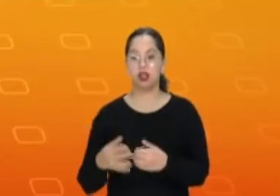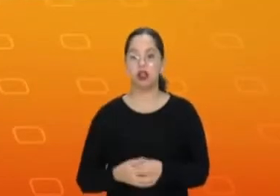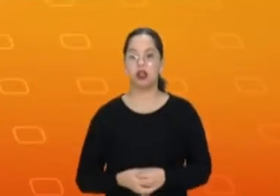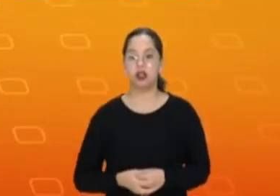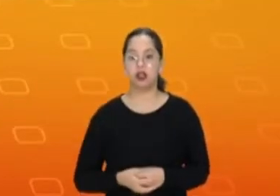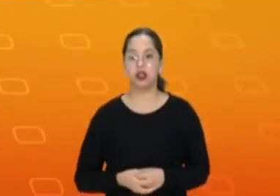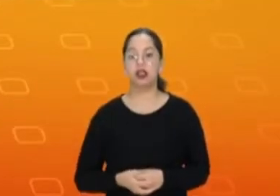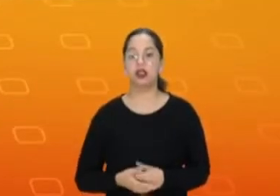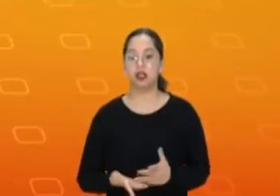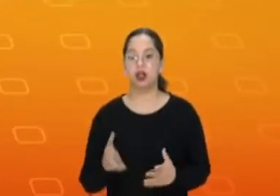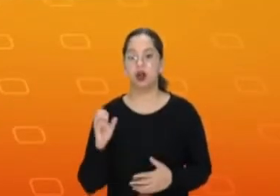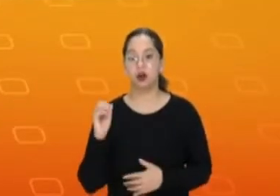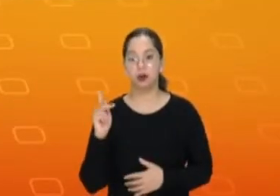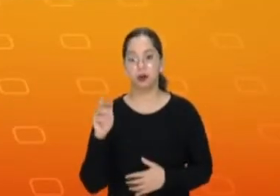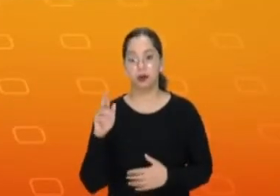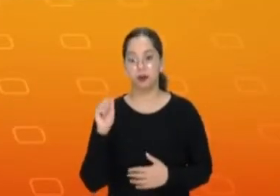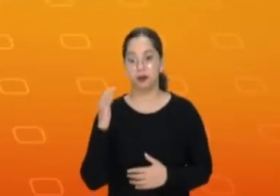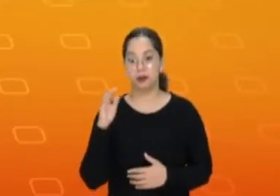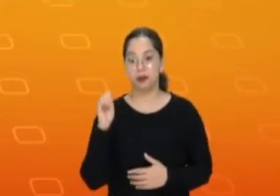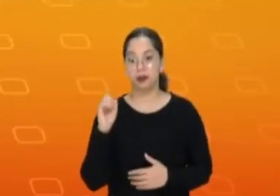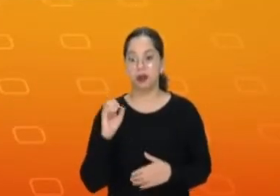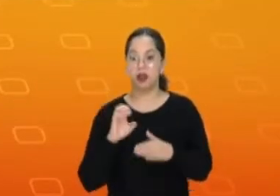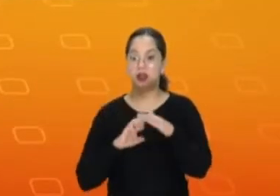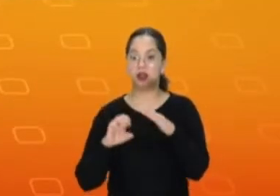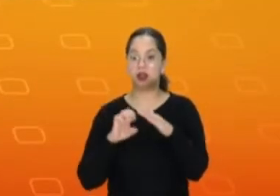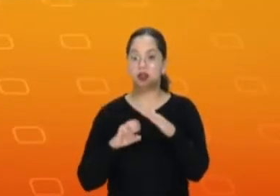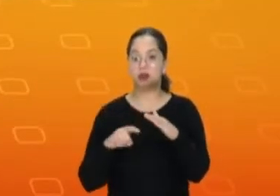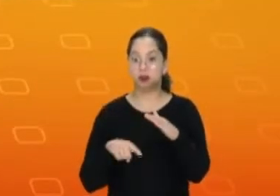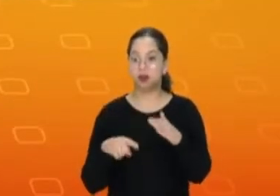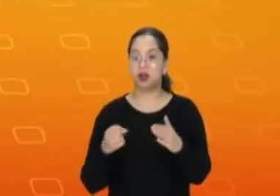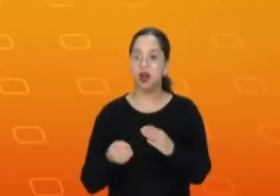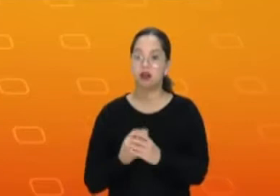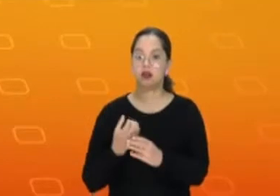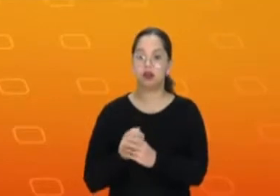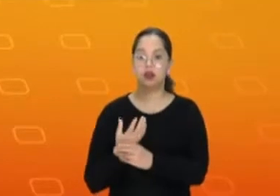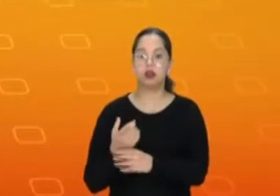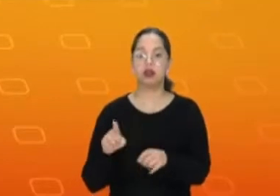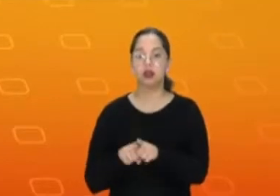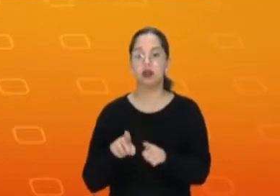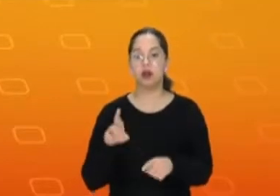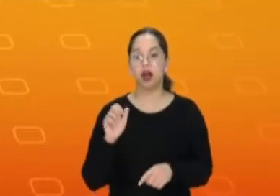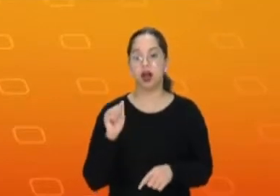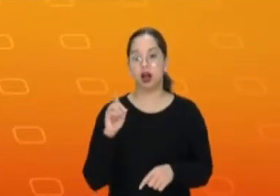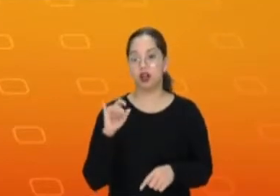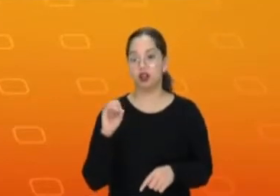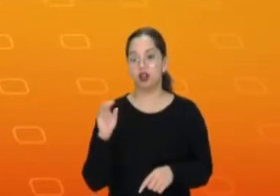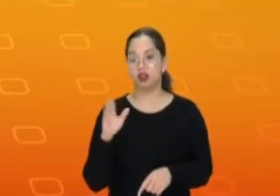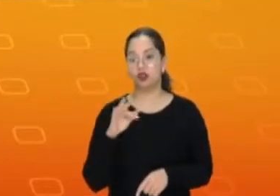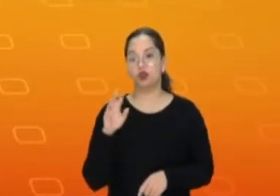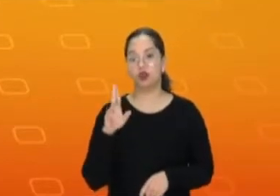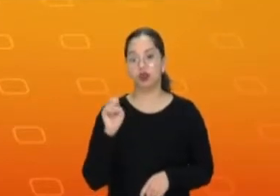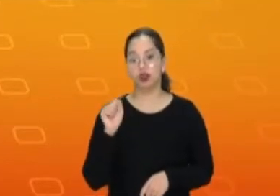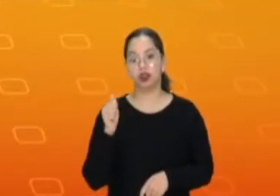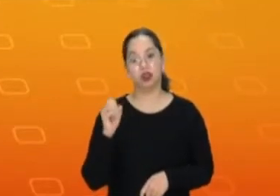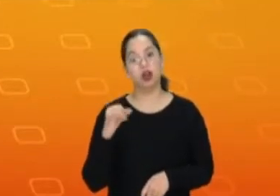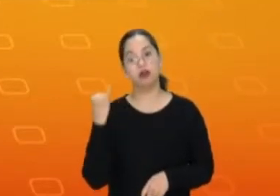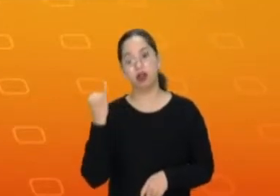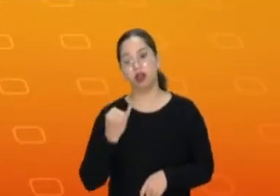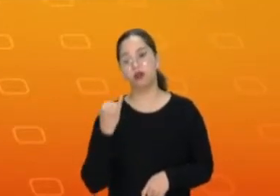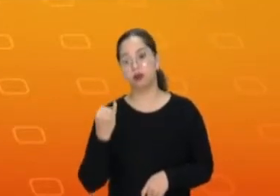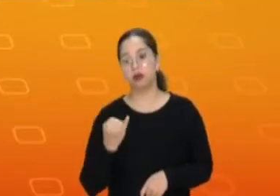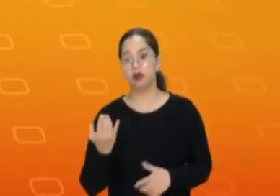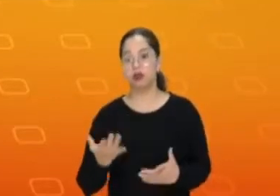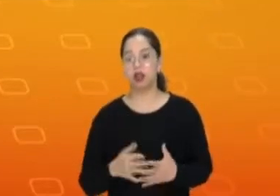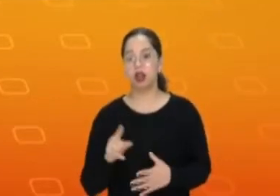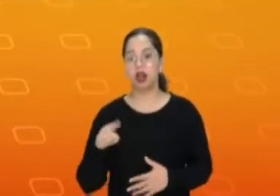das empresas, né, de produção de conteúdo, de radiodifusão, que é super importante. E aí, acho que são os profissionais que